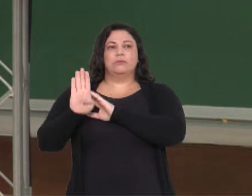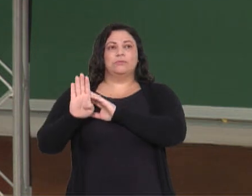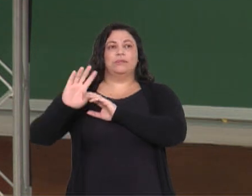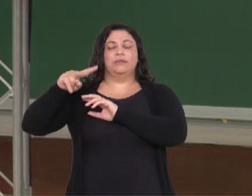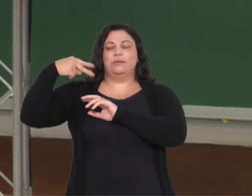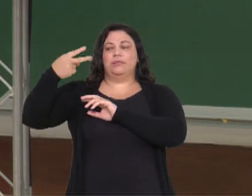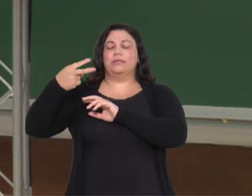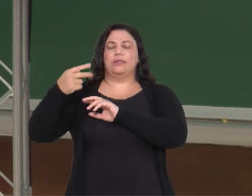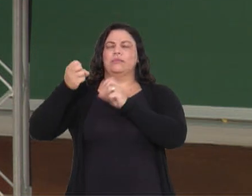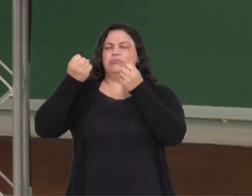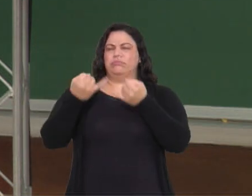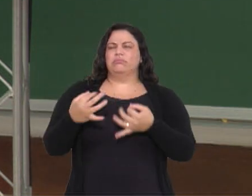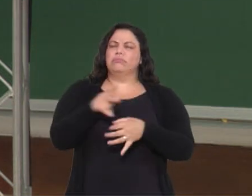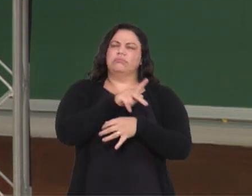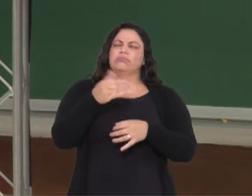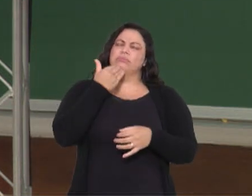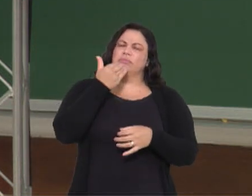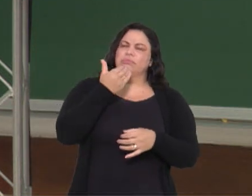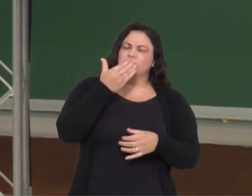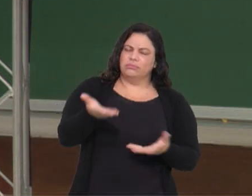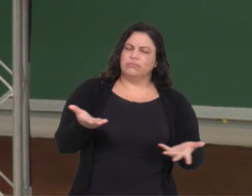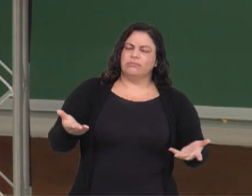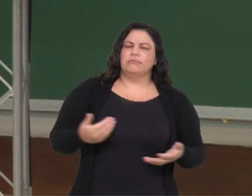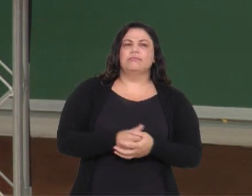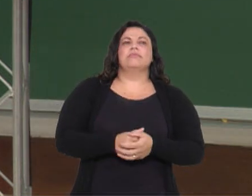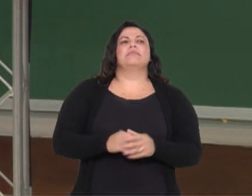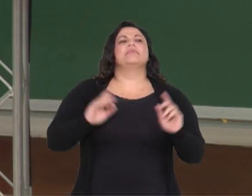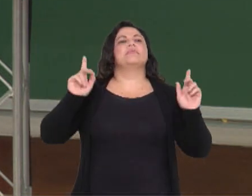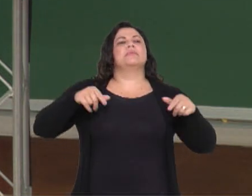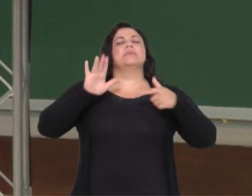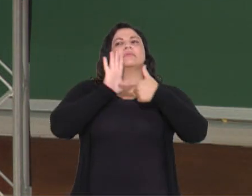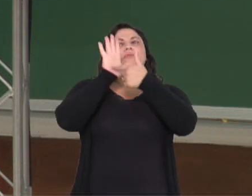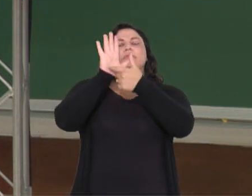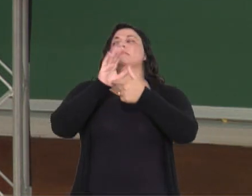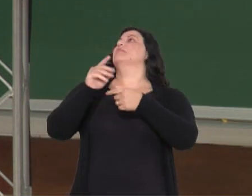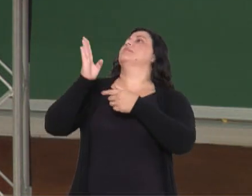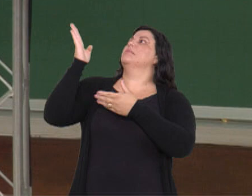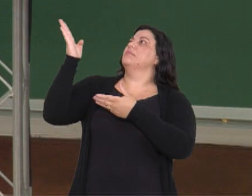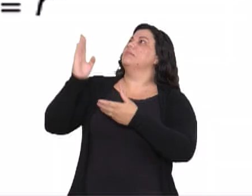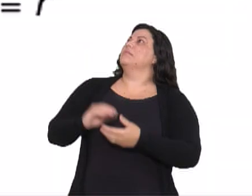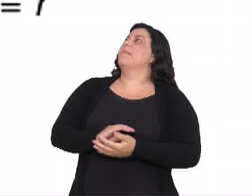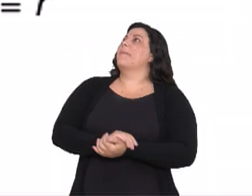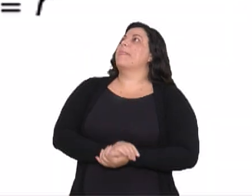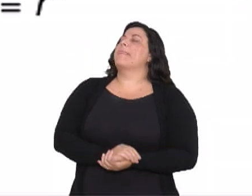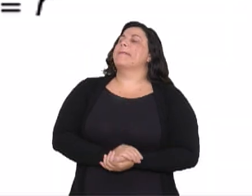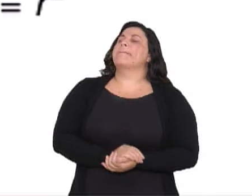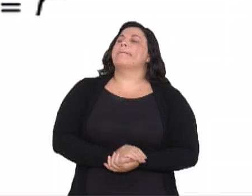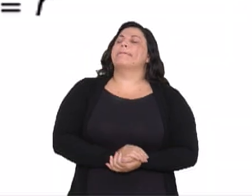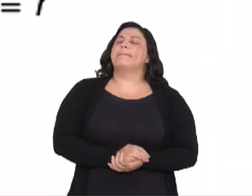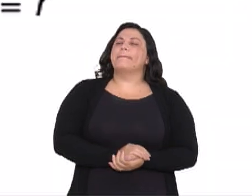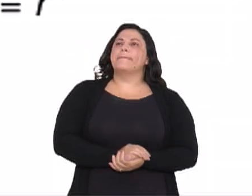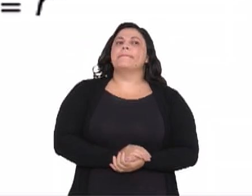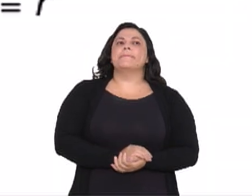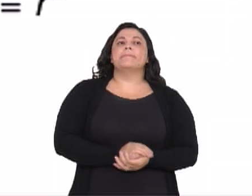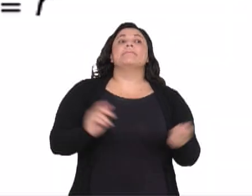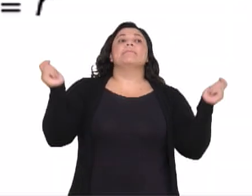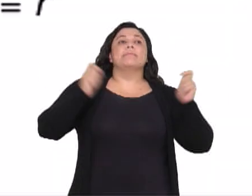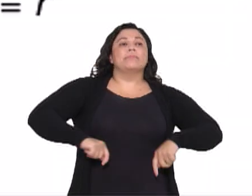explica. Explico. Eu primeiro se representei. Olha, você tem aqui representado uma